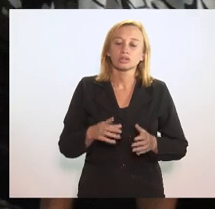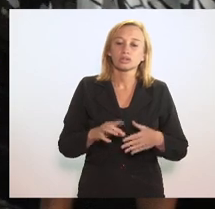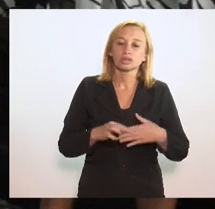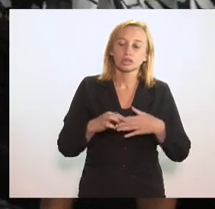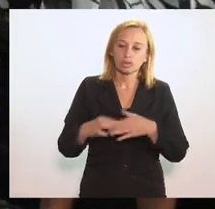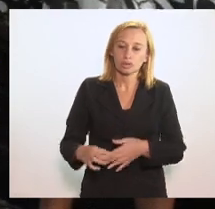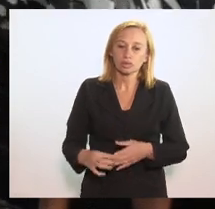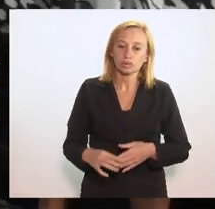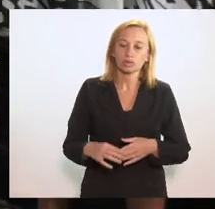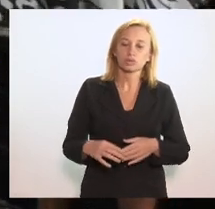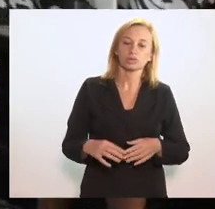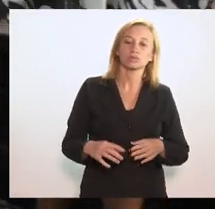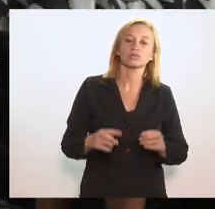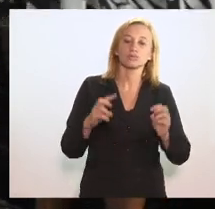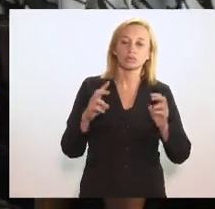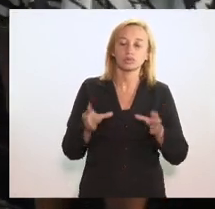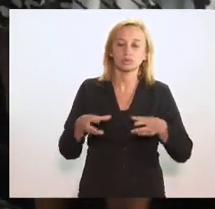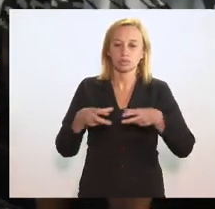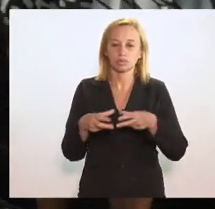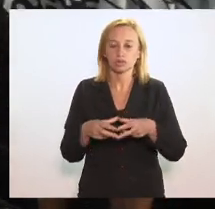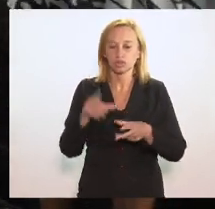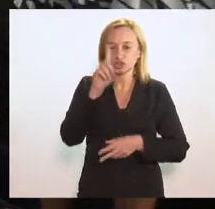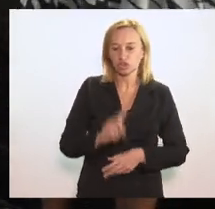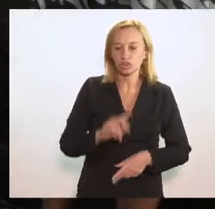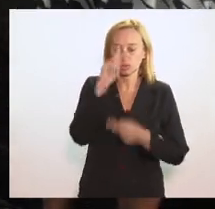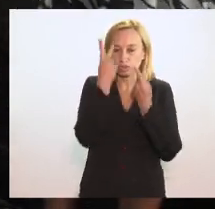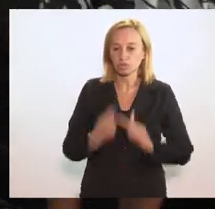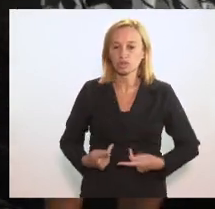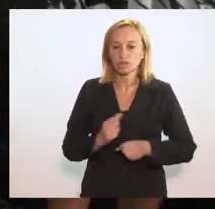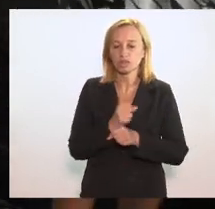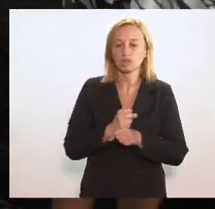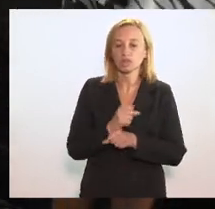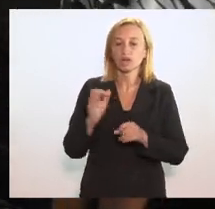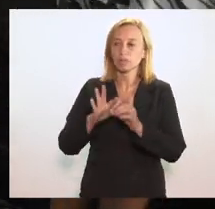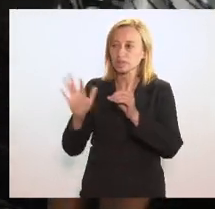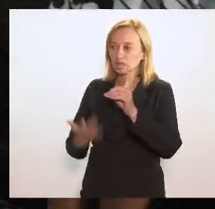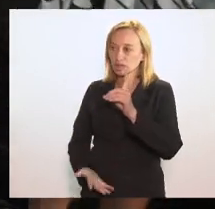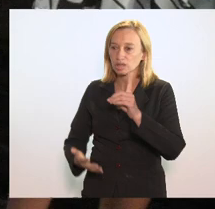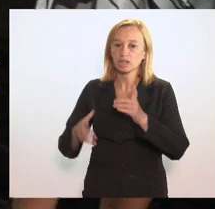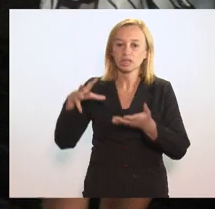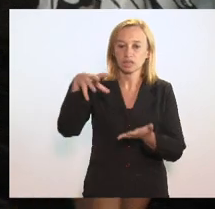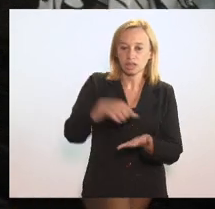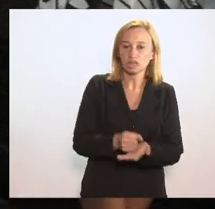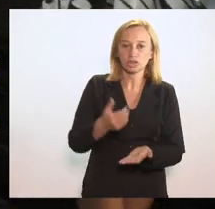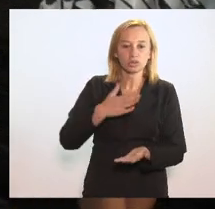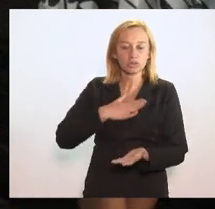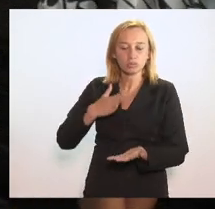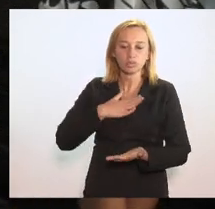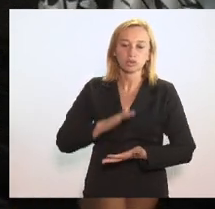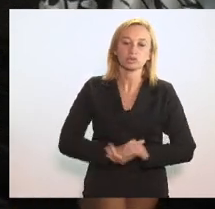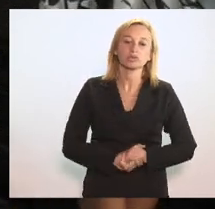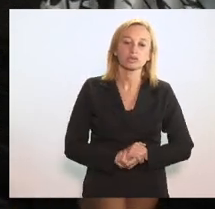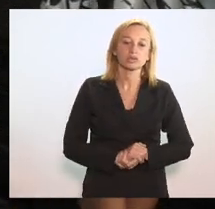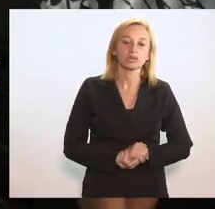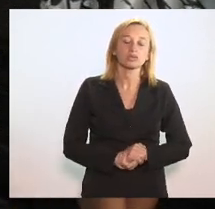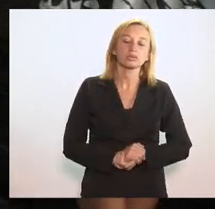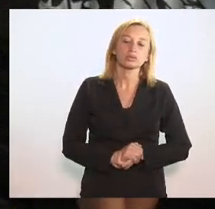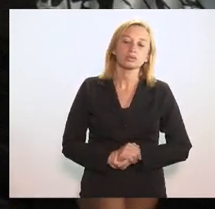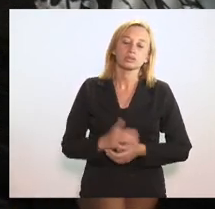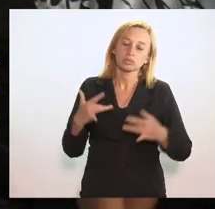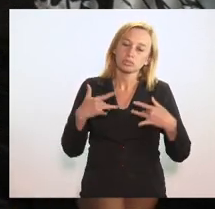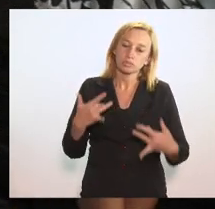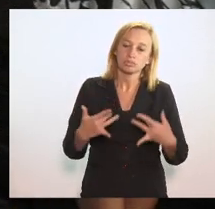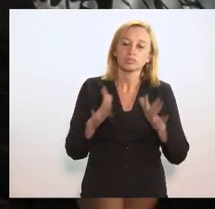Municipal de Niterói por muitos anos. Portanto, fica aqui também a minha homenagem, meu registro pesaroso, solidário à